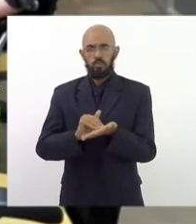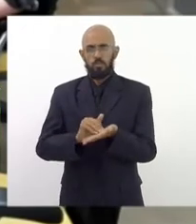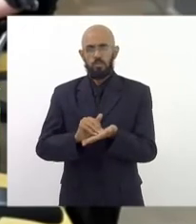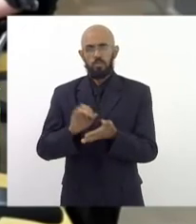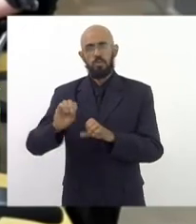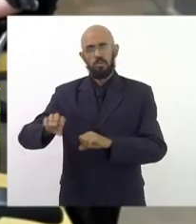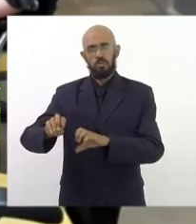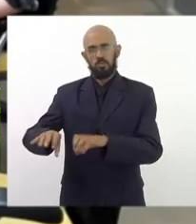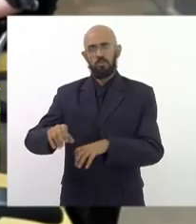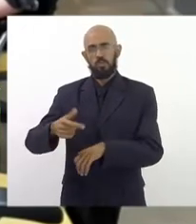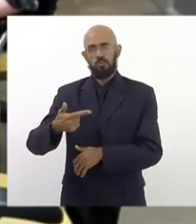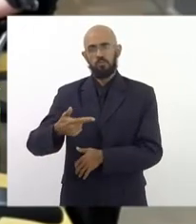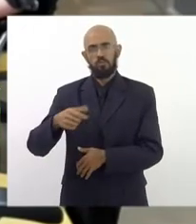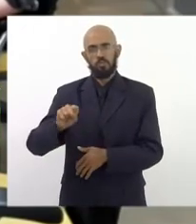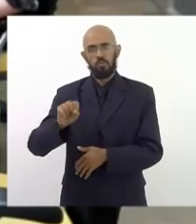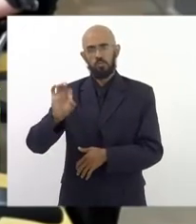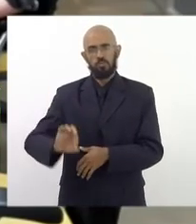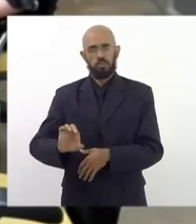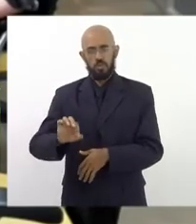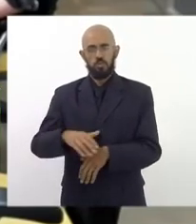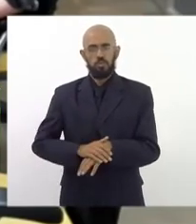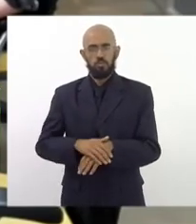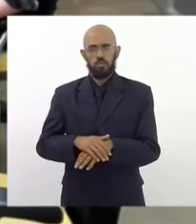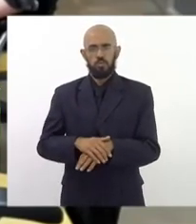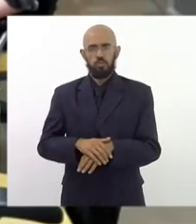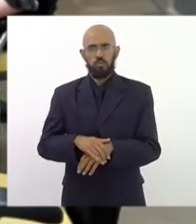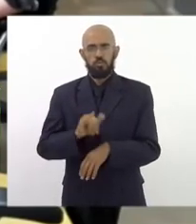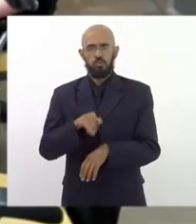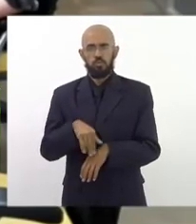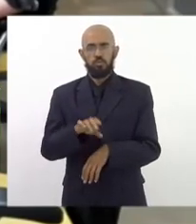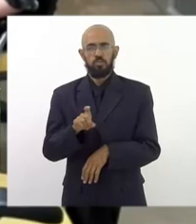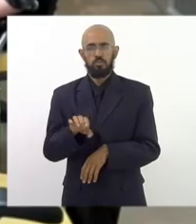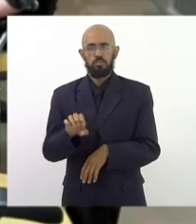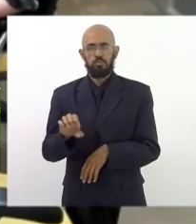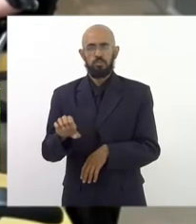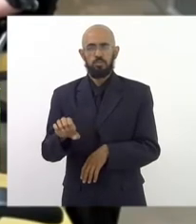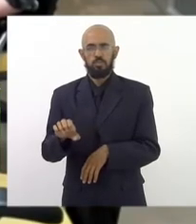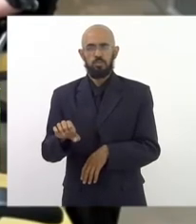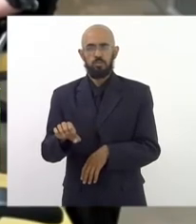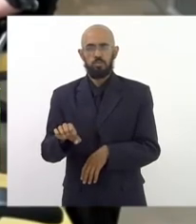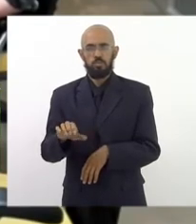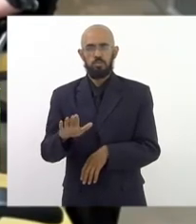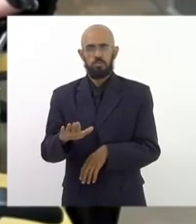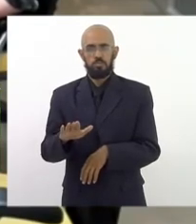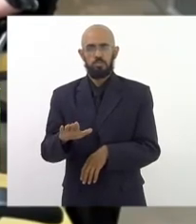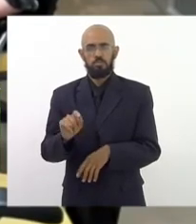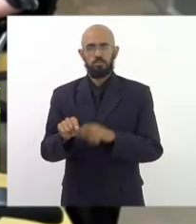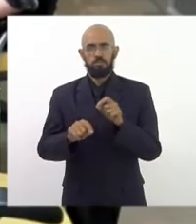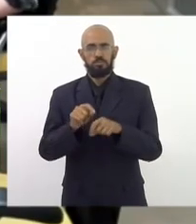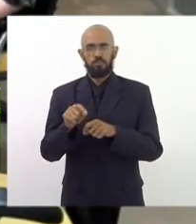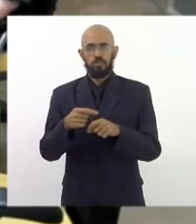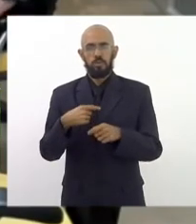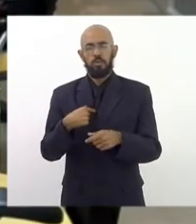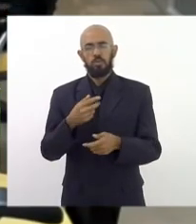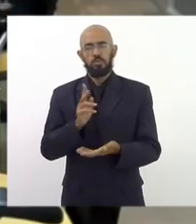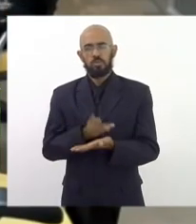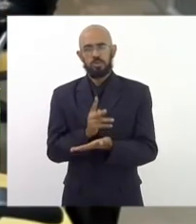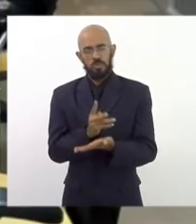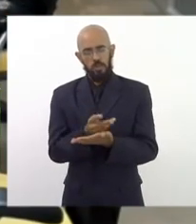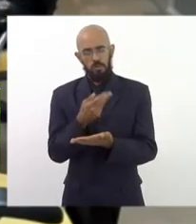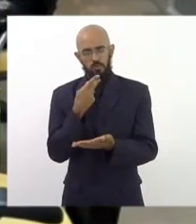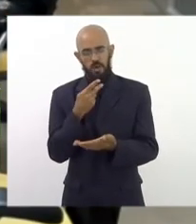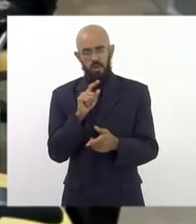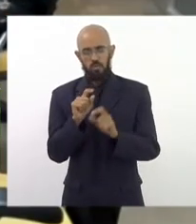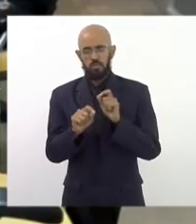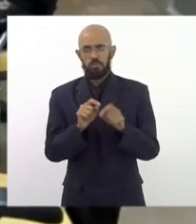28% de índice, então a gente está, as coisas estão, por isso é que eu sempre dou ênfase a essa questão